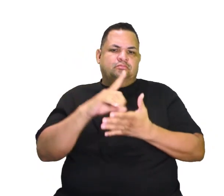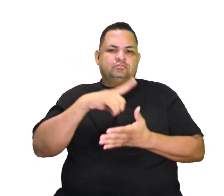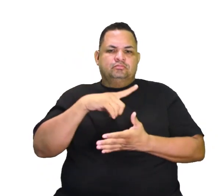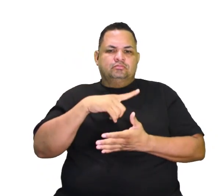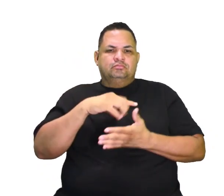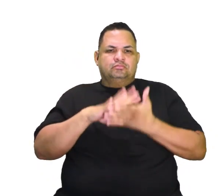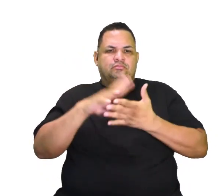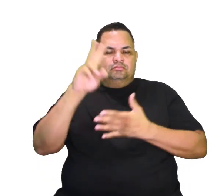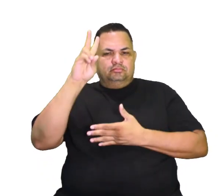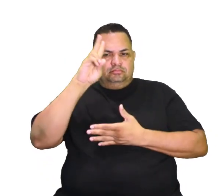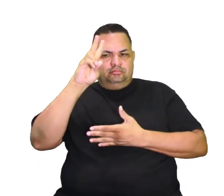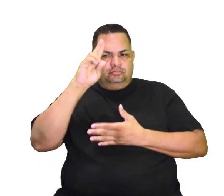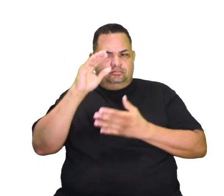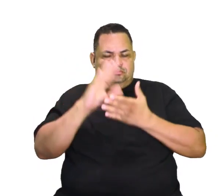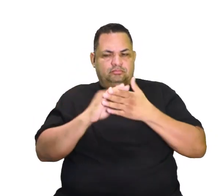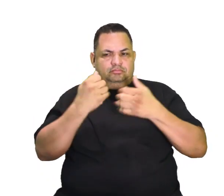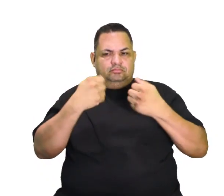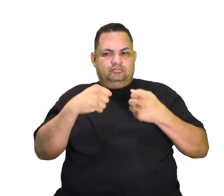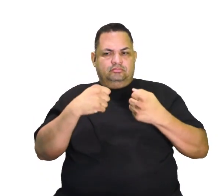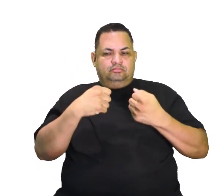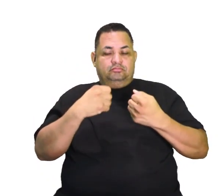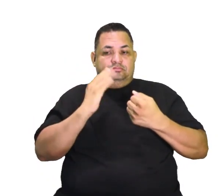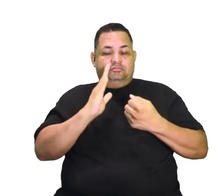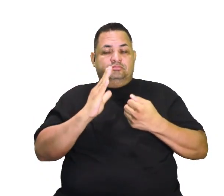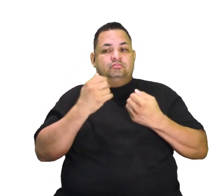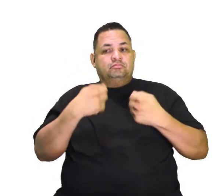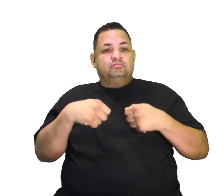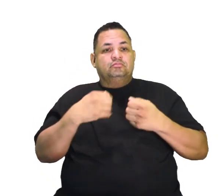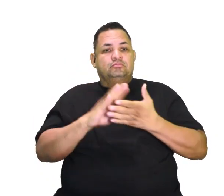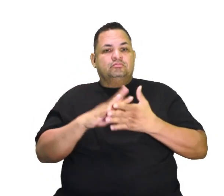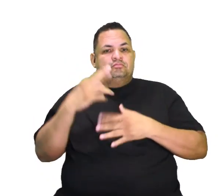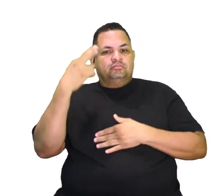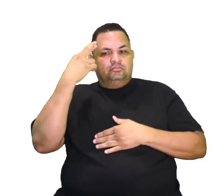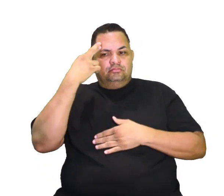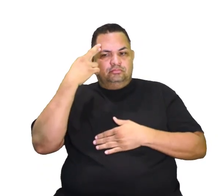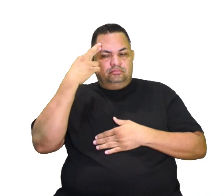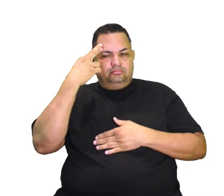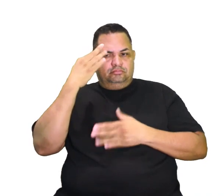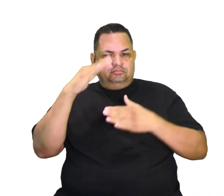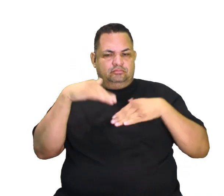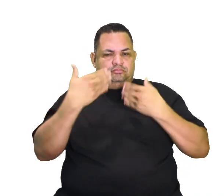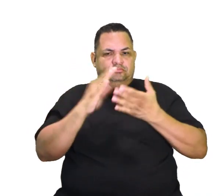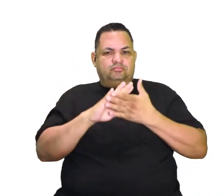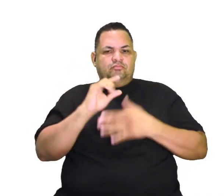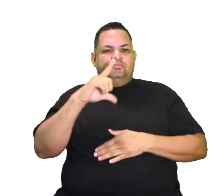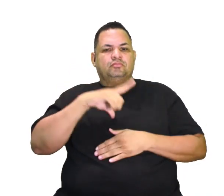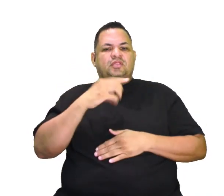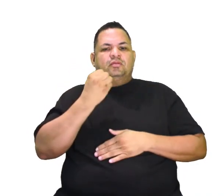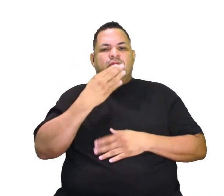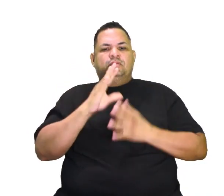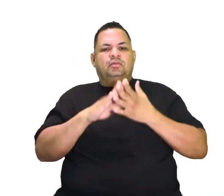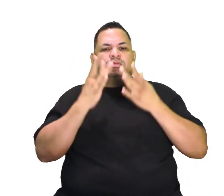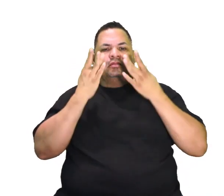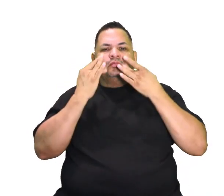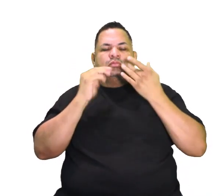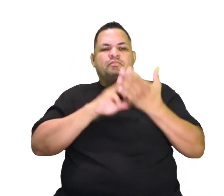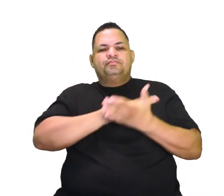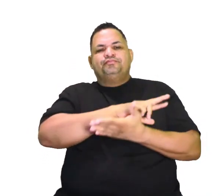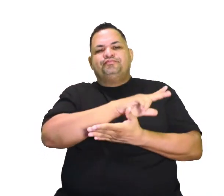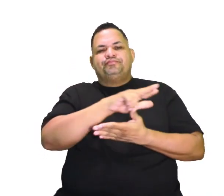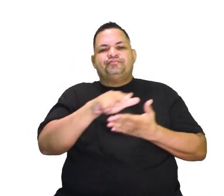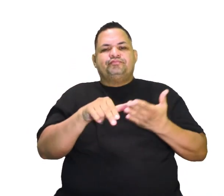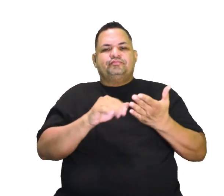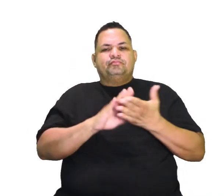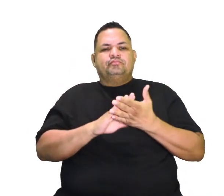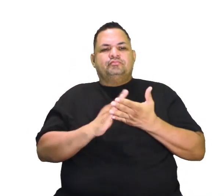do teatro. Então, vocês já têm condição de refletir sobre isso. Quais os benefícios do teatro? São inúmeros